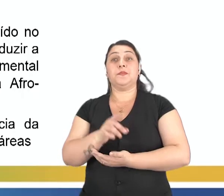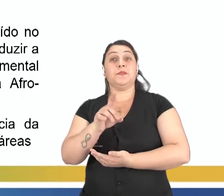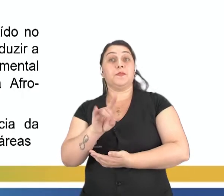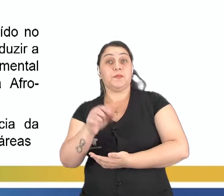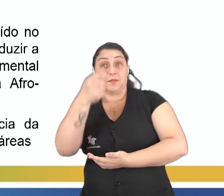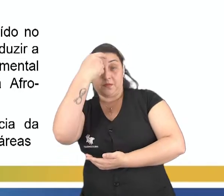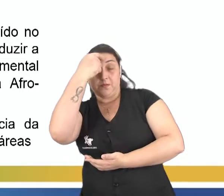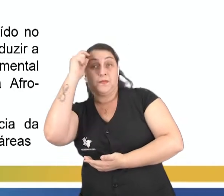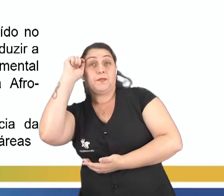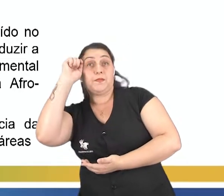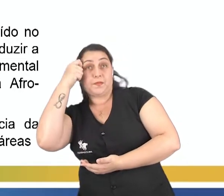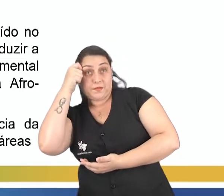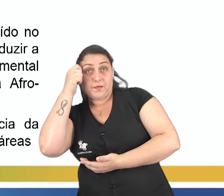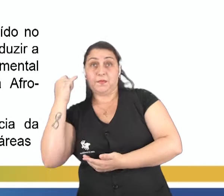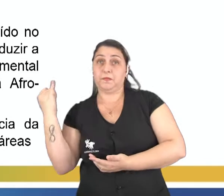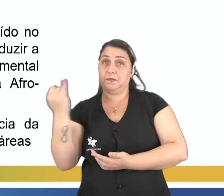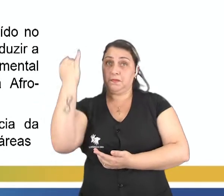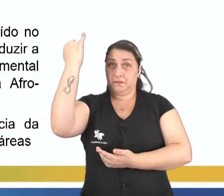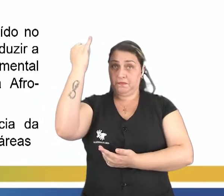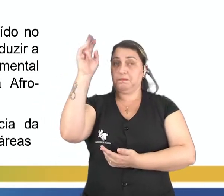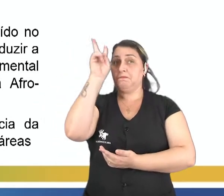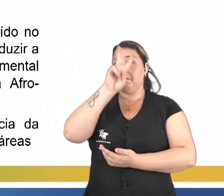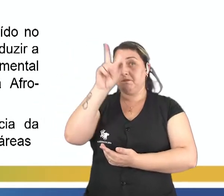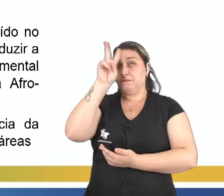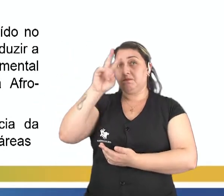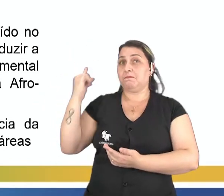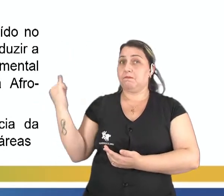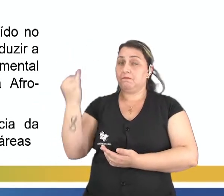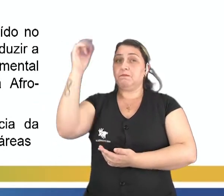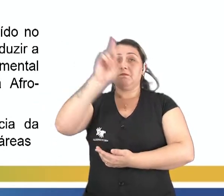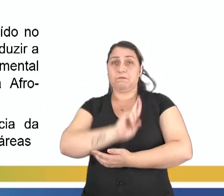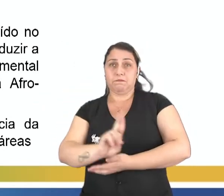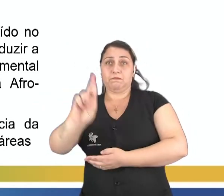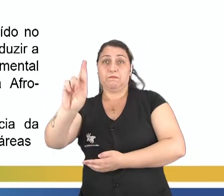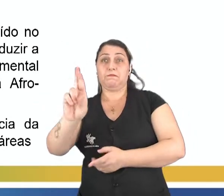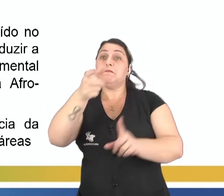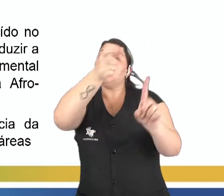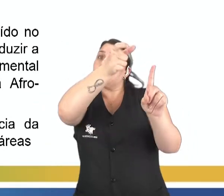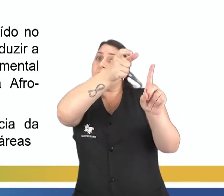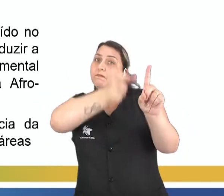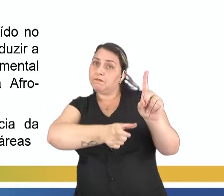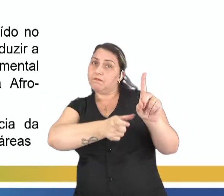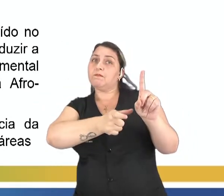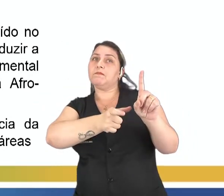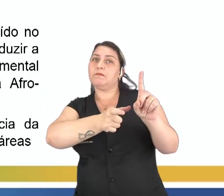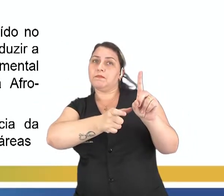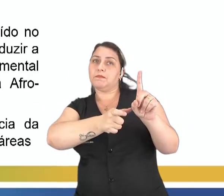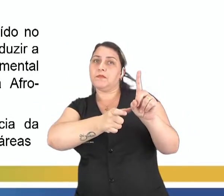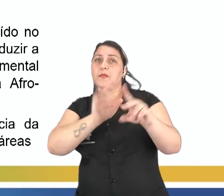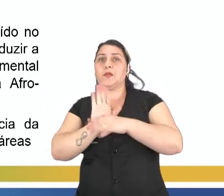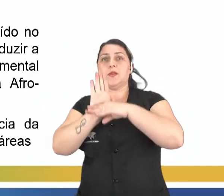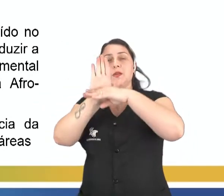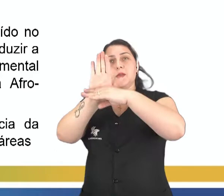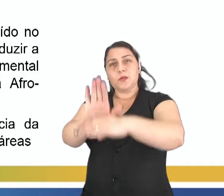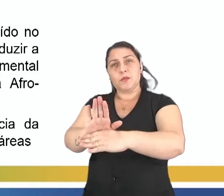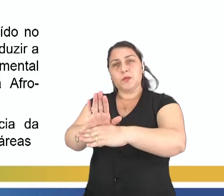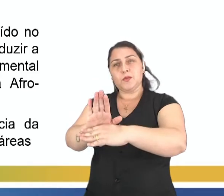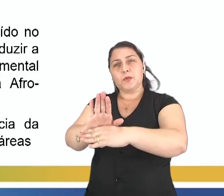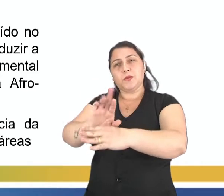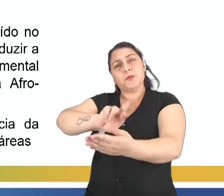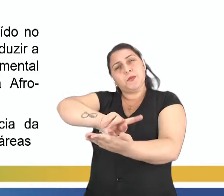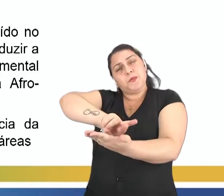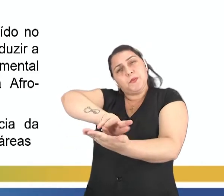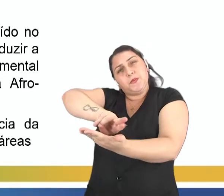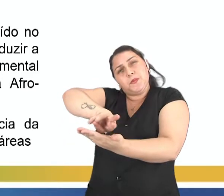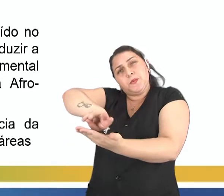da Consciência Negra, é necessário ressaltar a importância da representatividade de personalidades que contribuíram